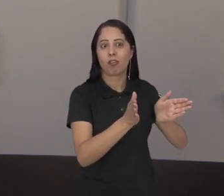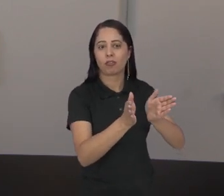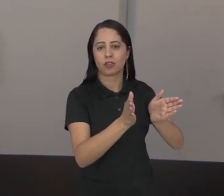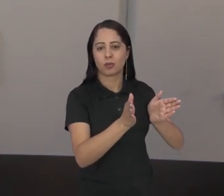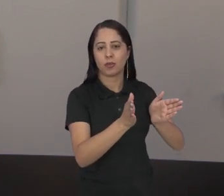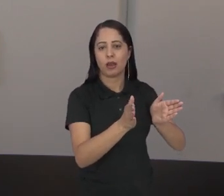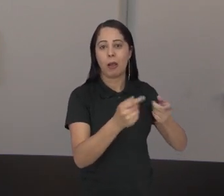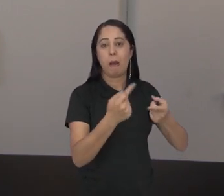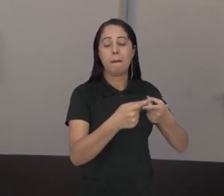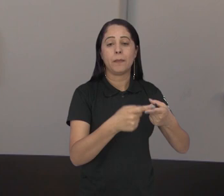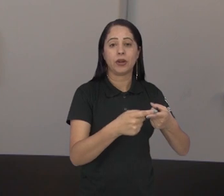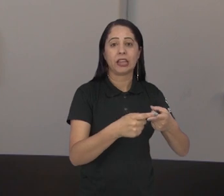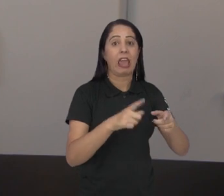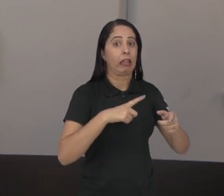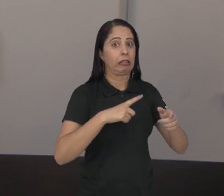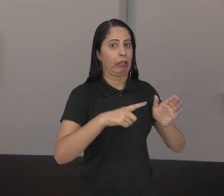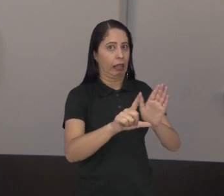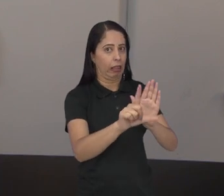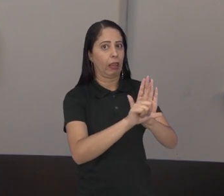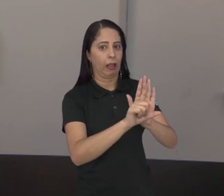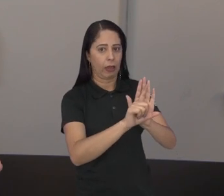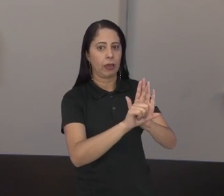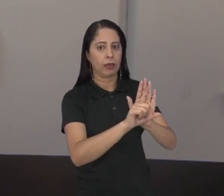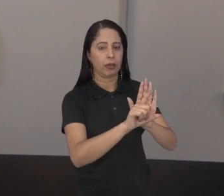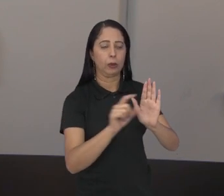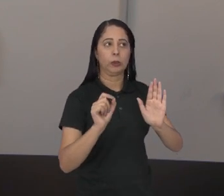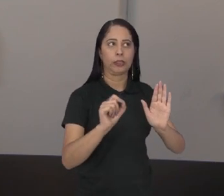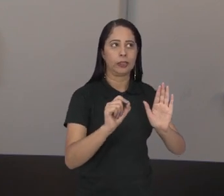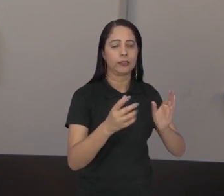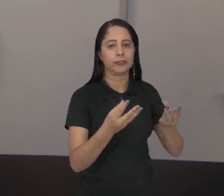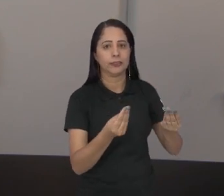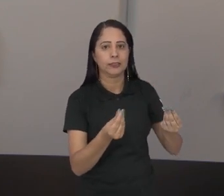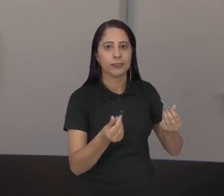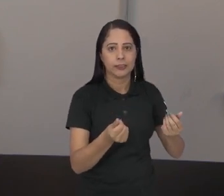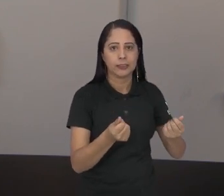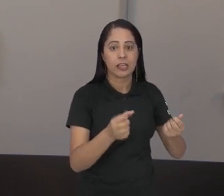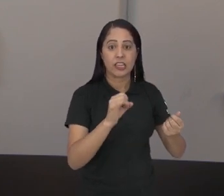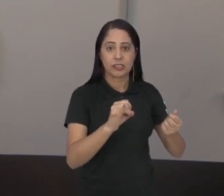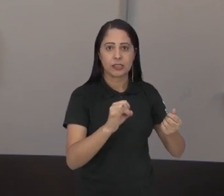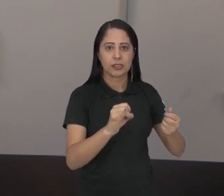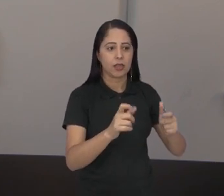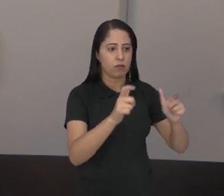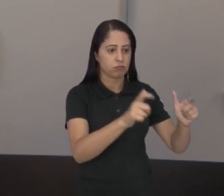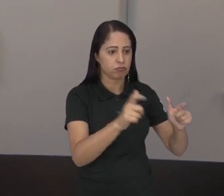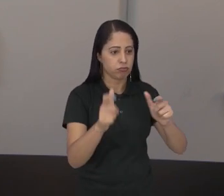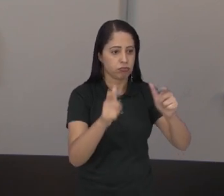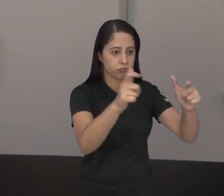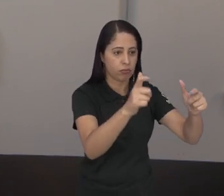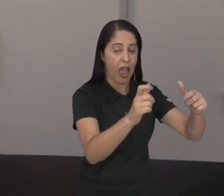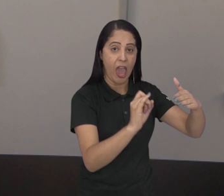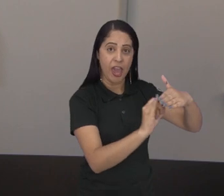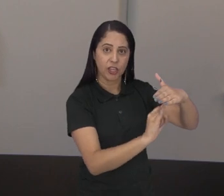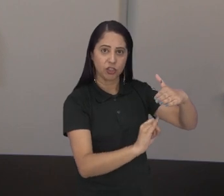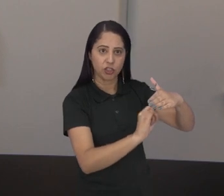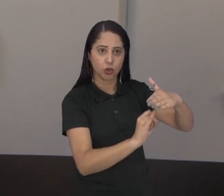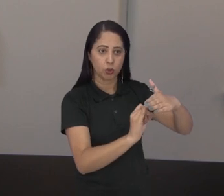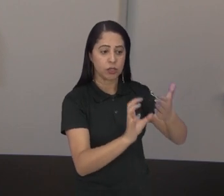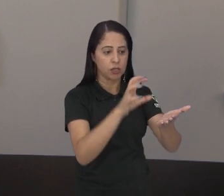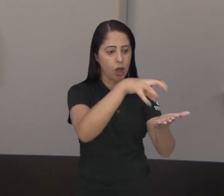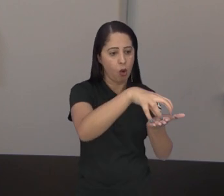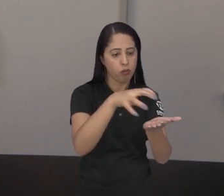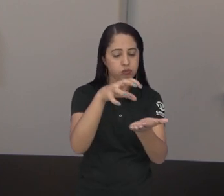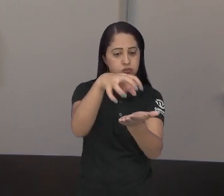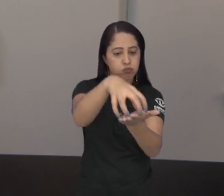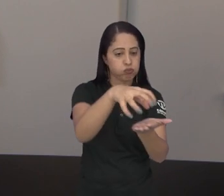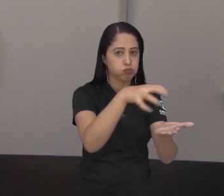aí no convênio disse né que as entidades conveniadas